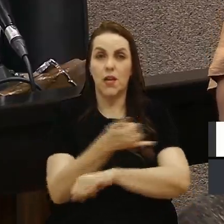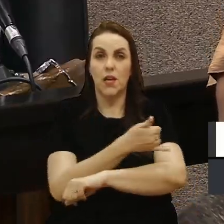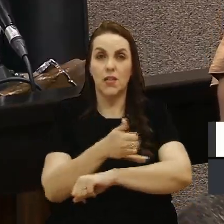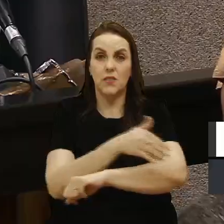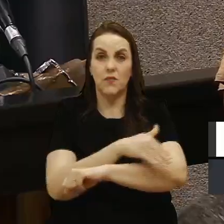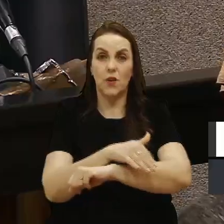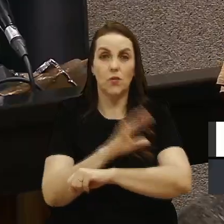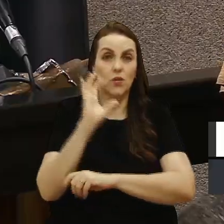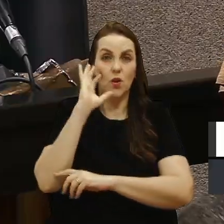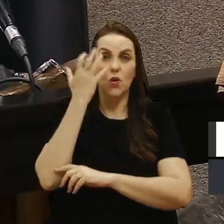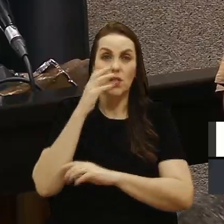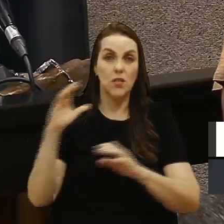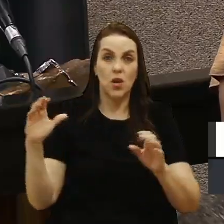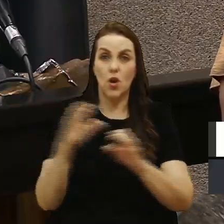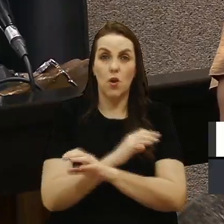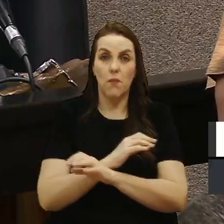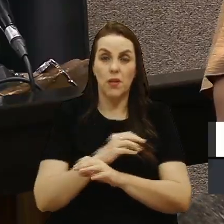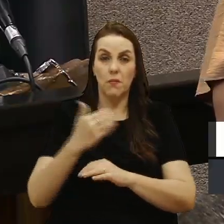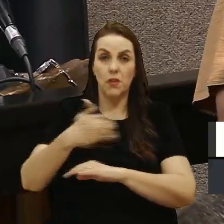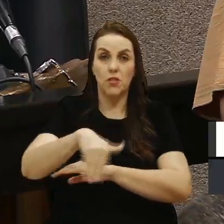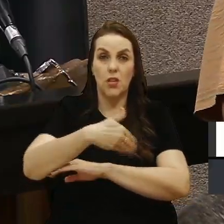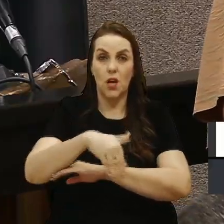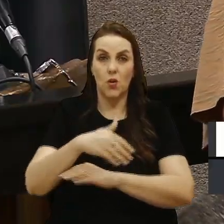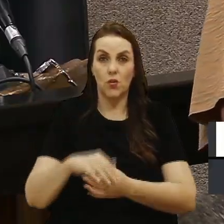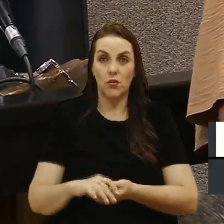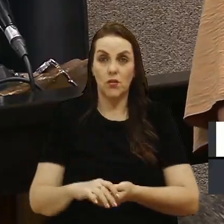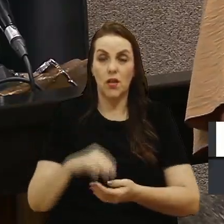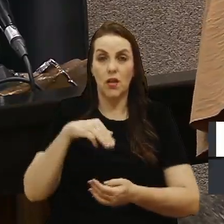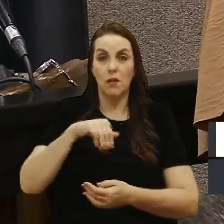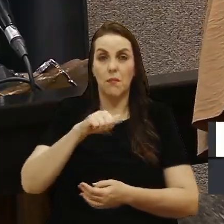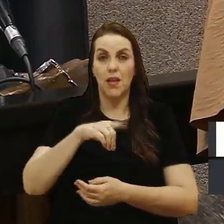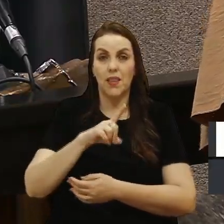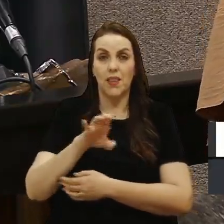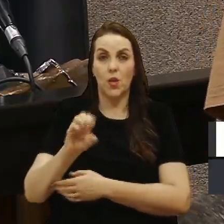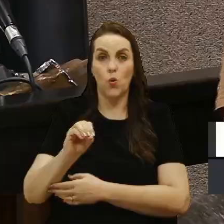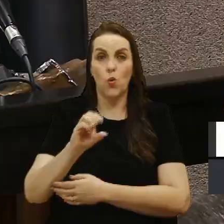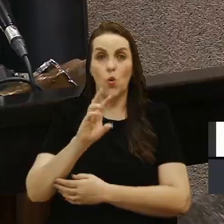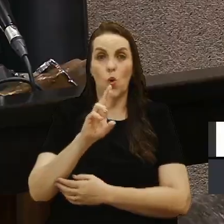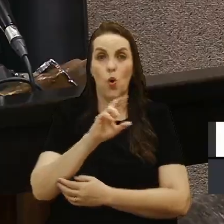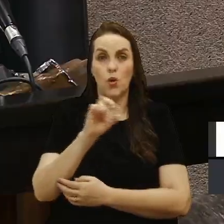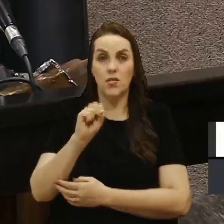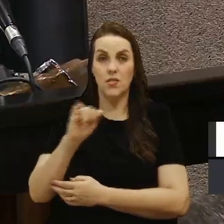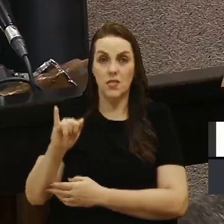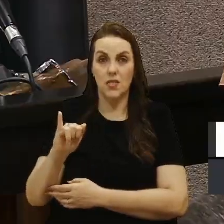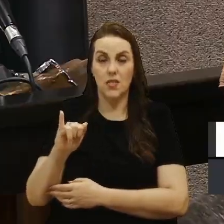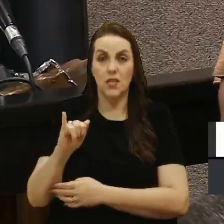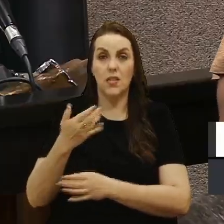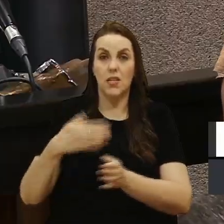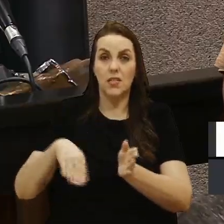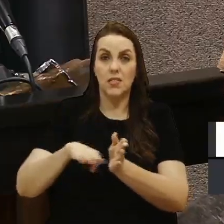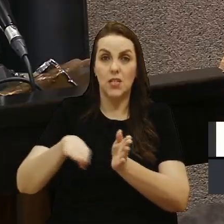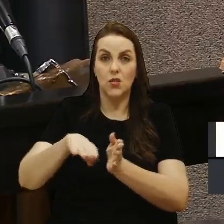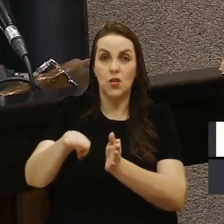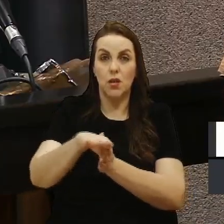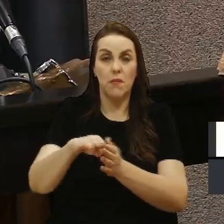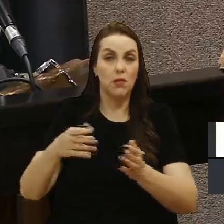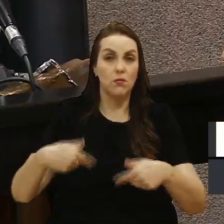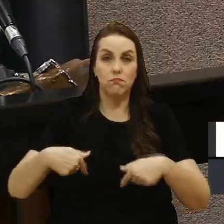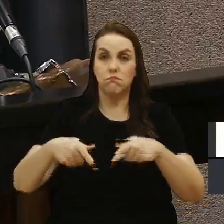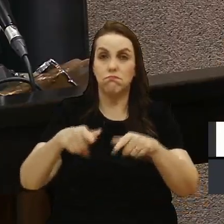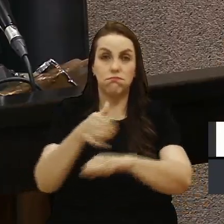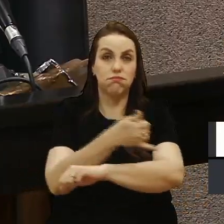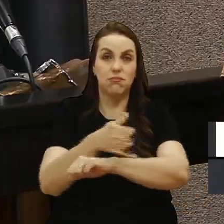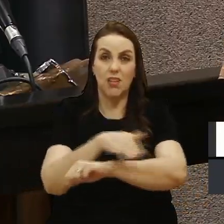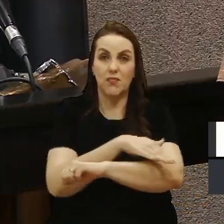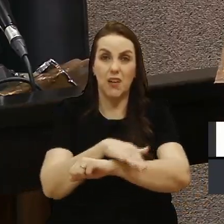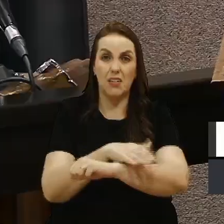acontecer mais na totalidade da rua. Amadeu Rossi, onde foi asfaltada ali, já os estacionamentos já não são mais asfaltados, fica uma